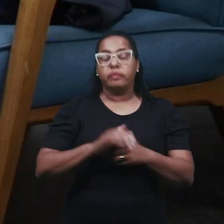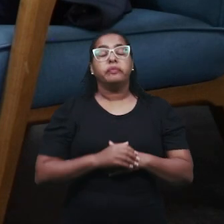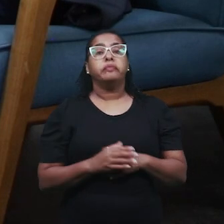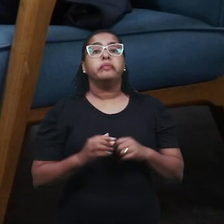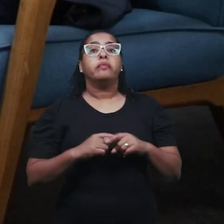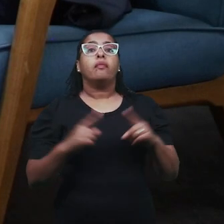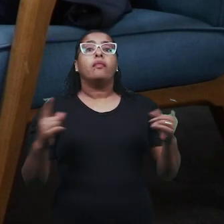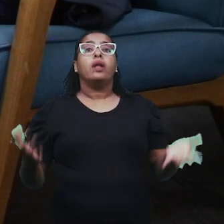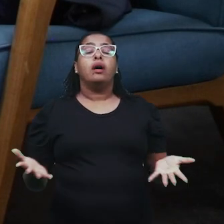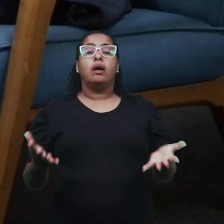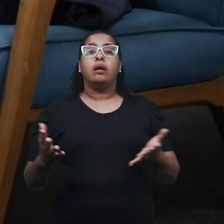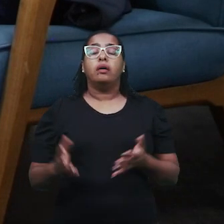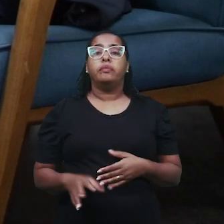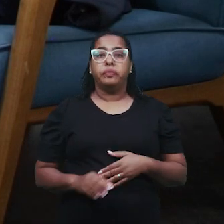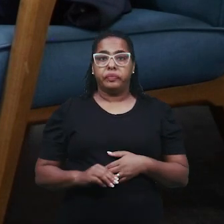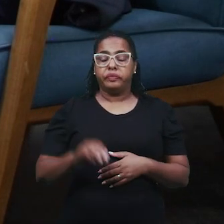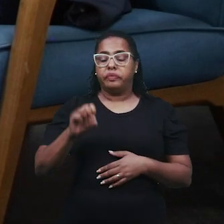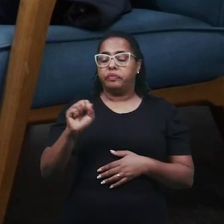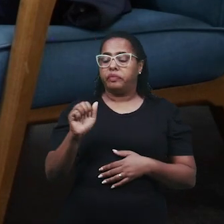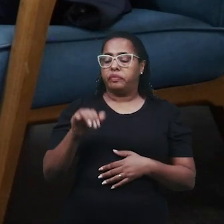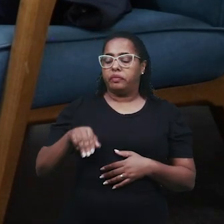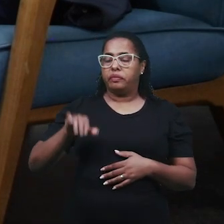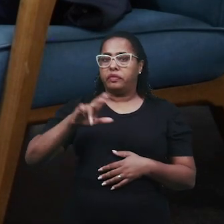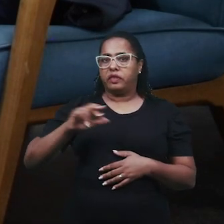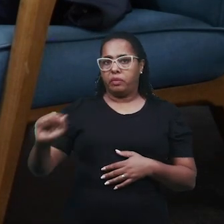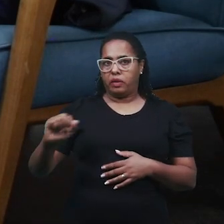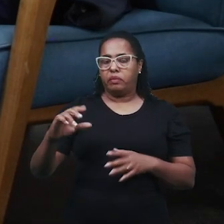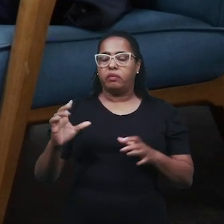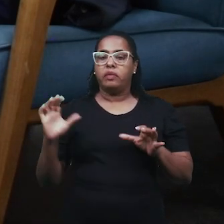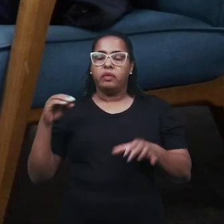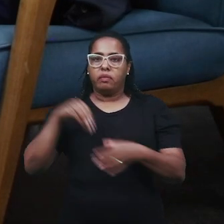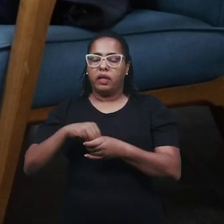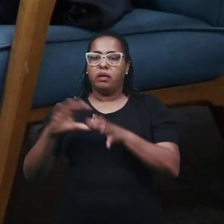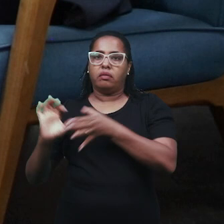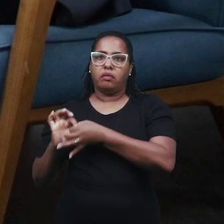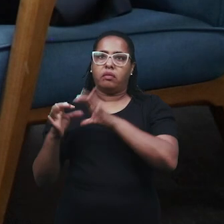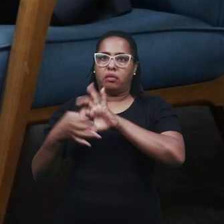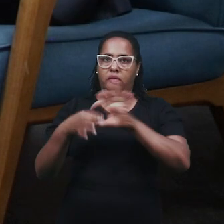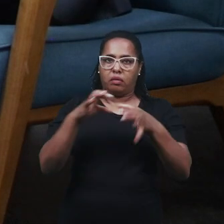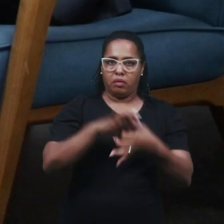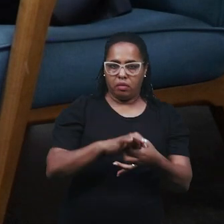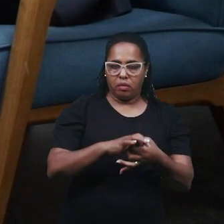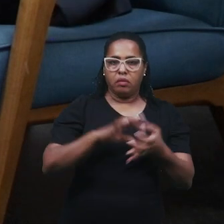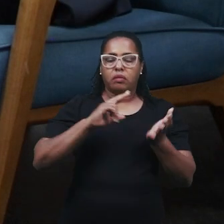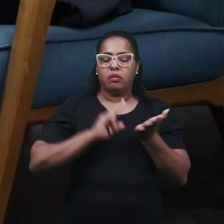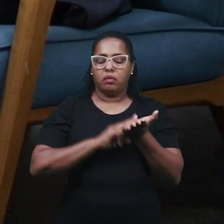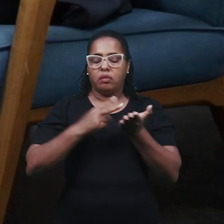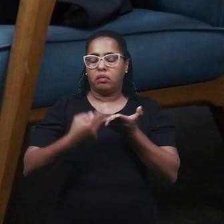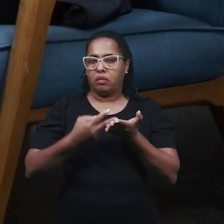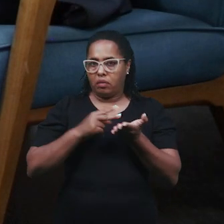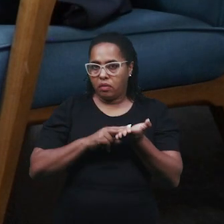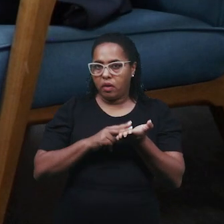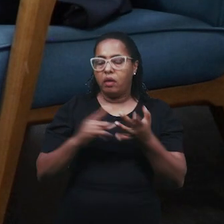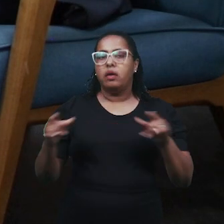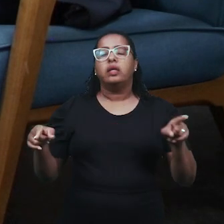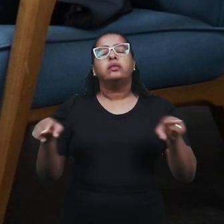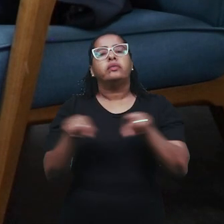Samir, nesse contexto da tradução e dessa